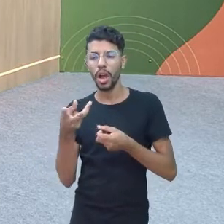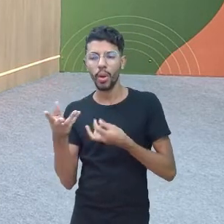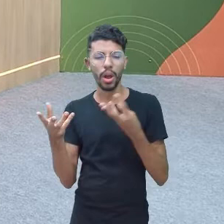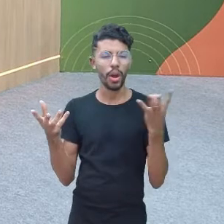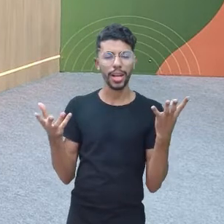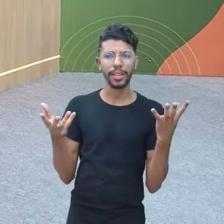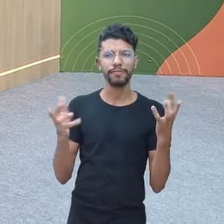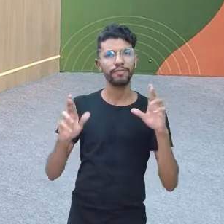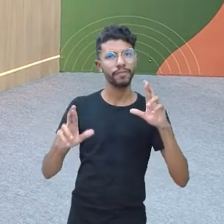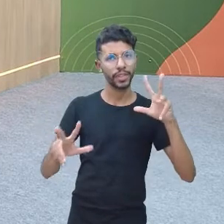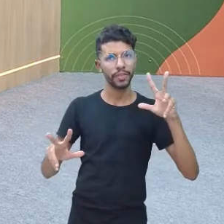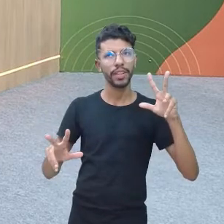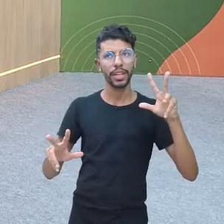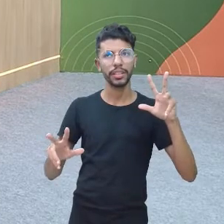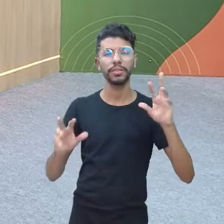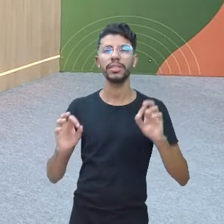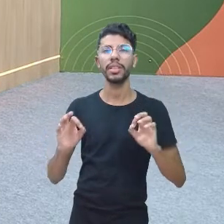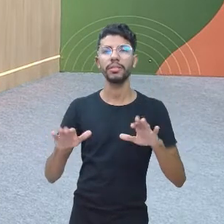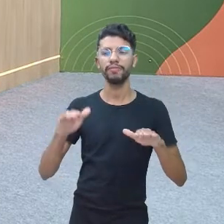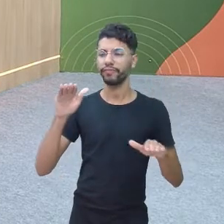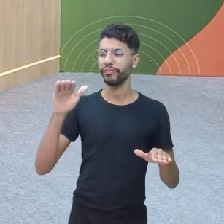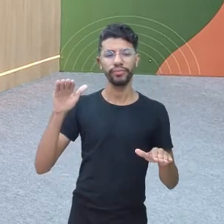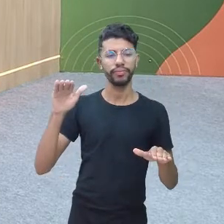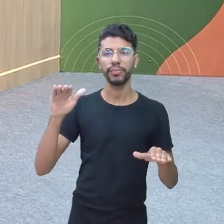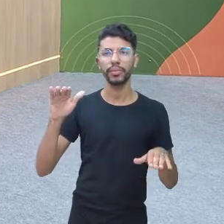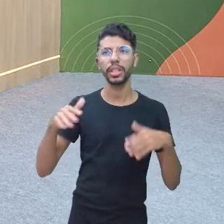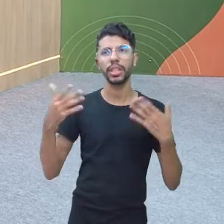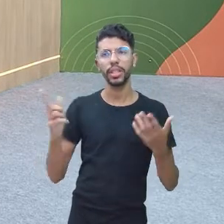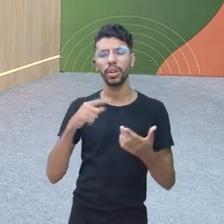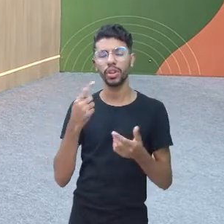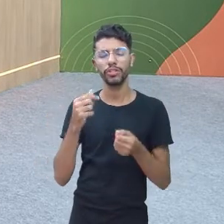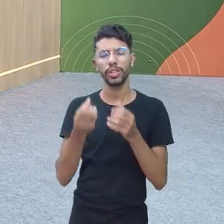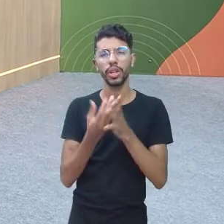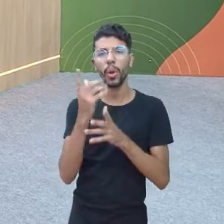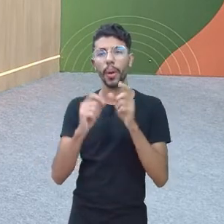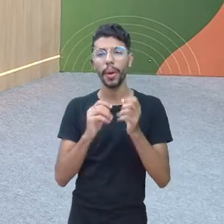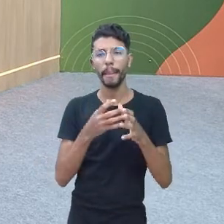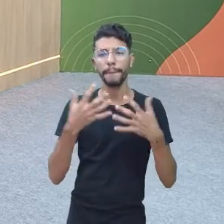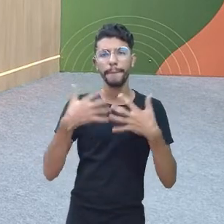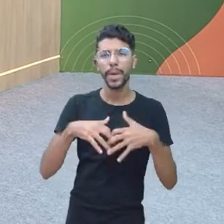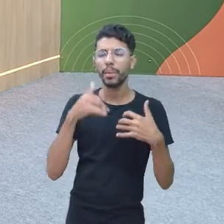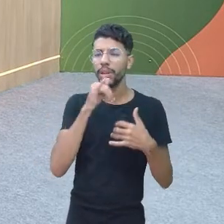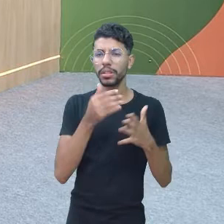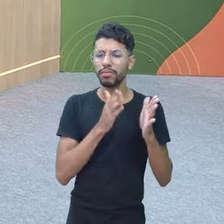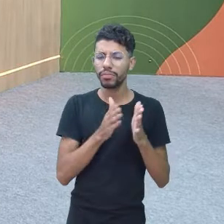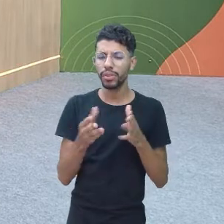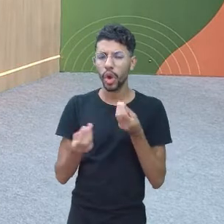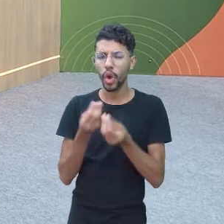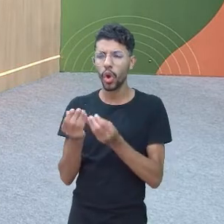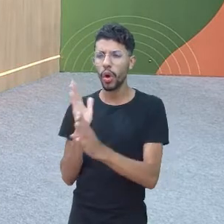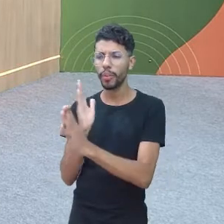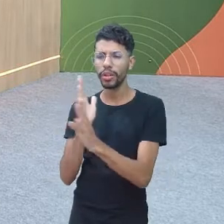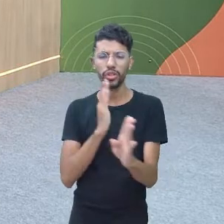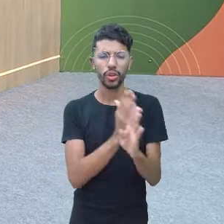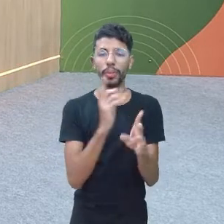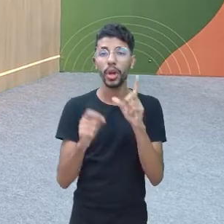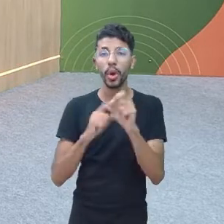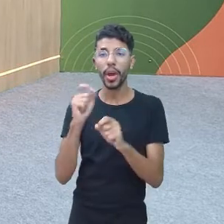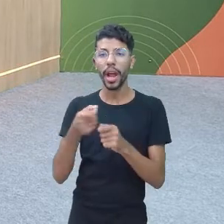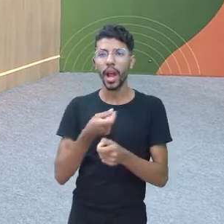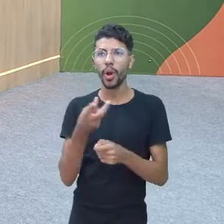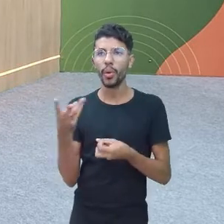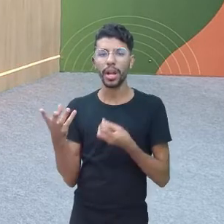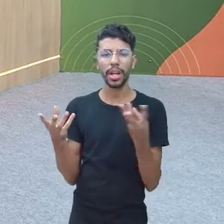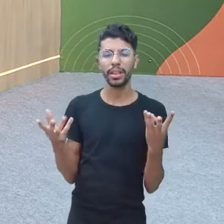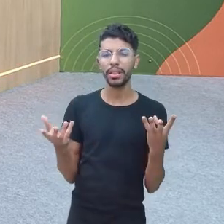a etapa, né, o mecanismo. Como que eu vou fazer para descobrir qual é a quantidade que cada uma conseguiu colocar,